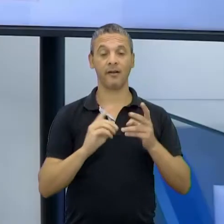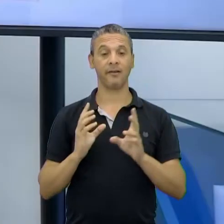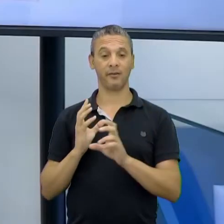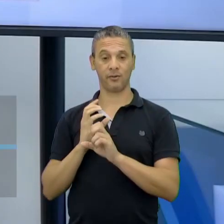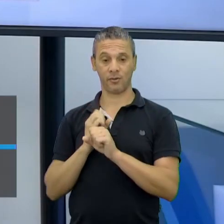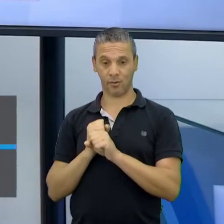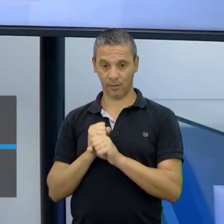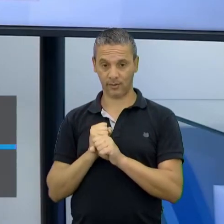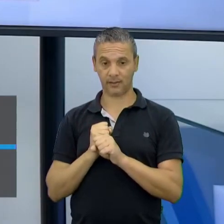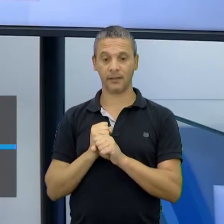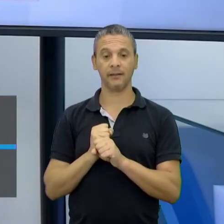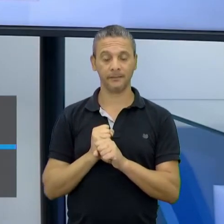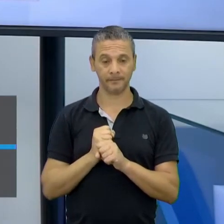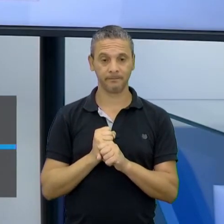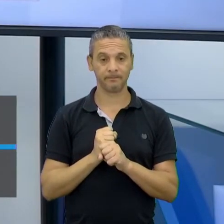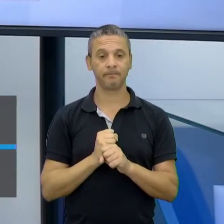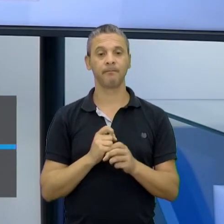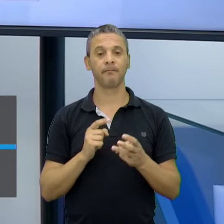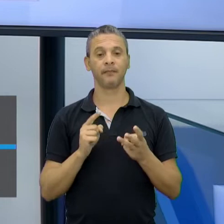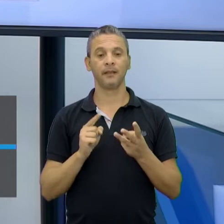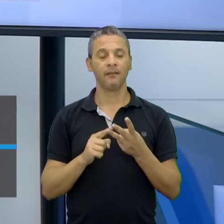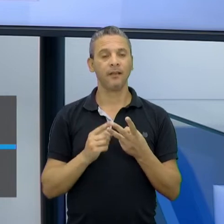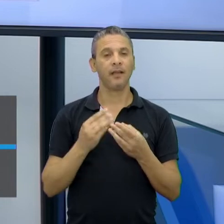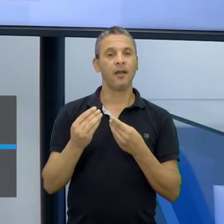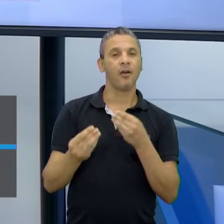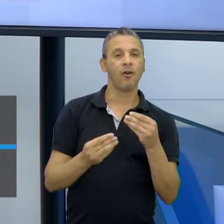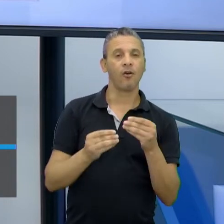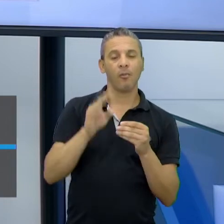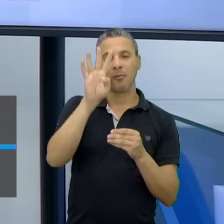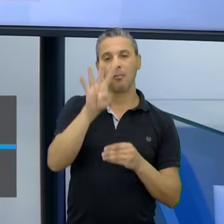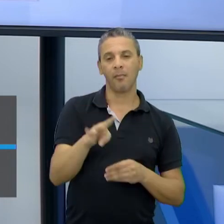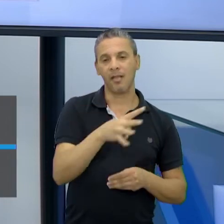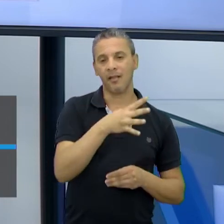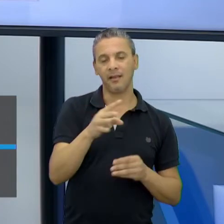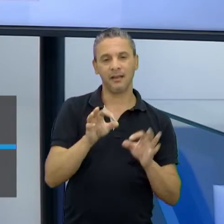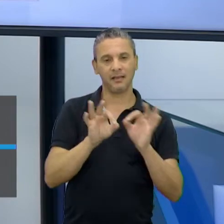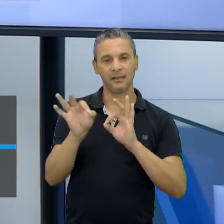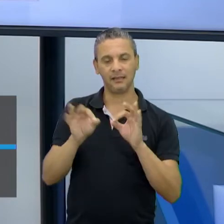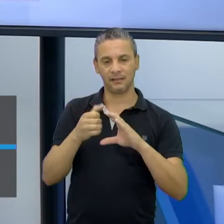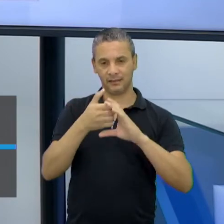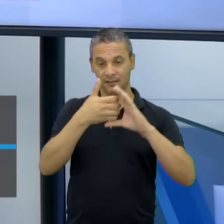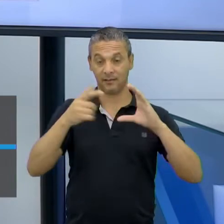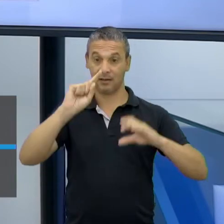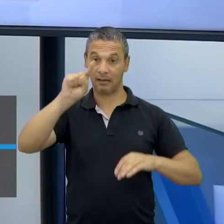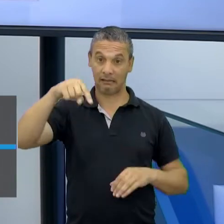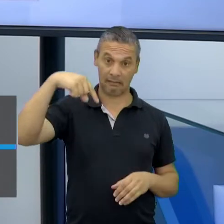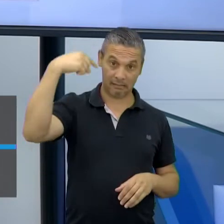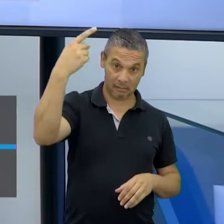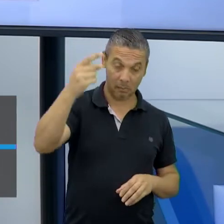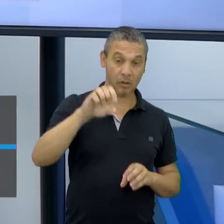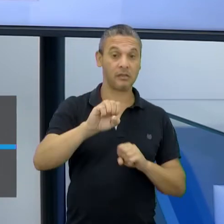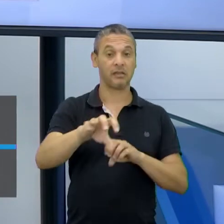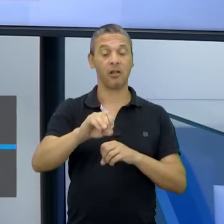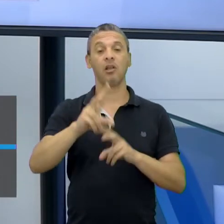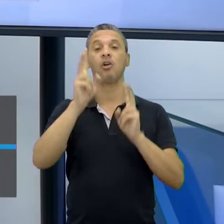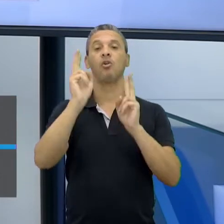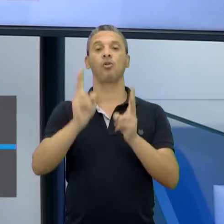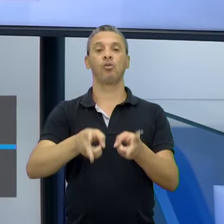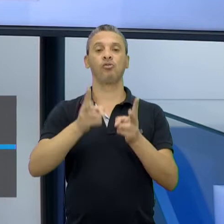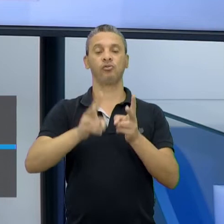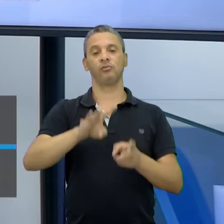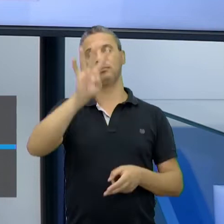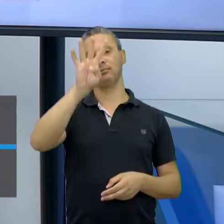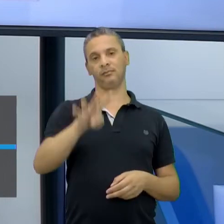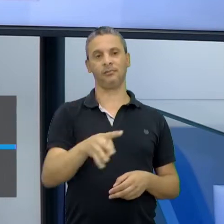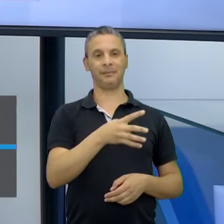conta e ver as funcionalidades da própria planilha. Na aula que vem, nós vamos continuar fazendo a planilha,